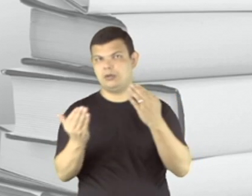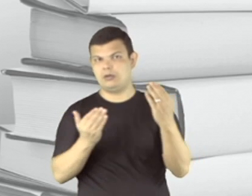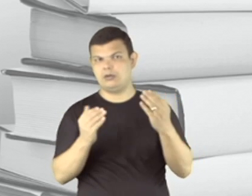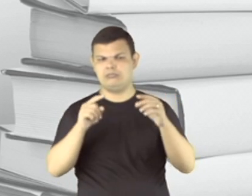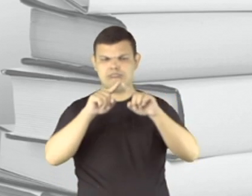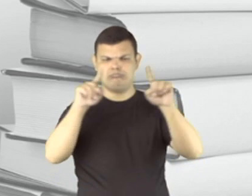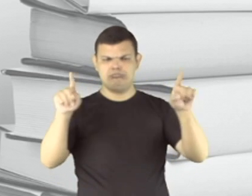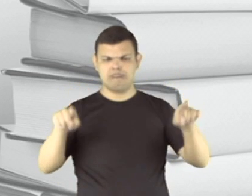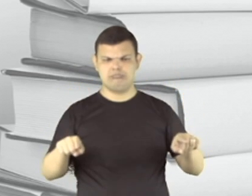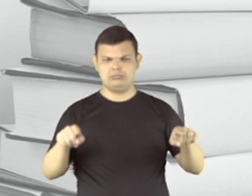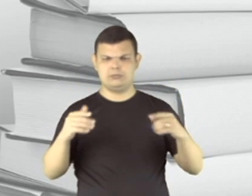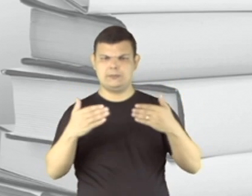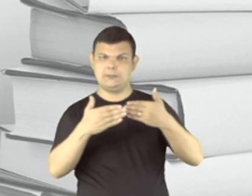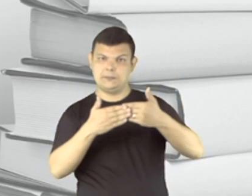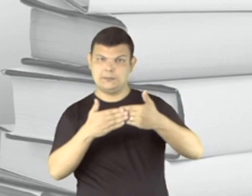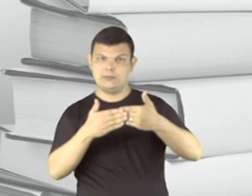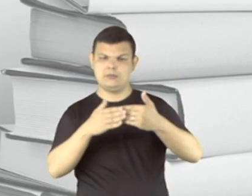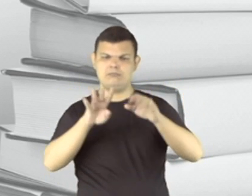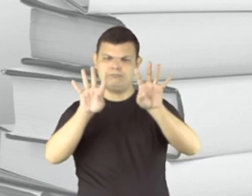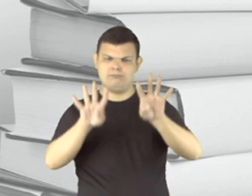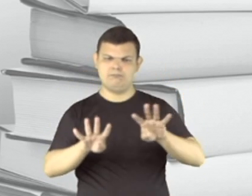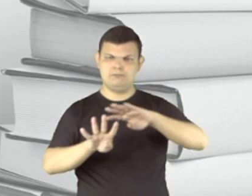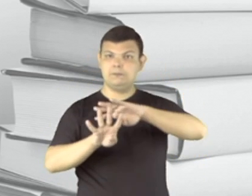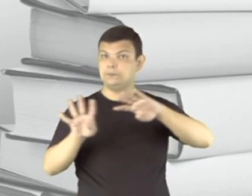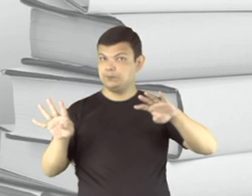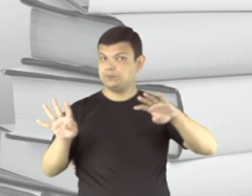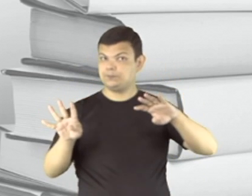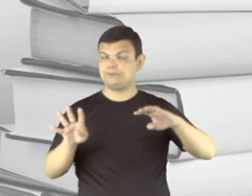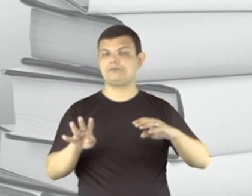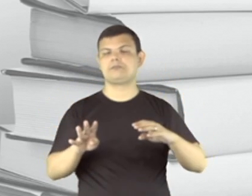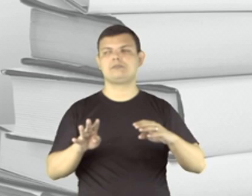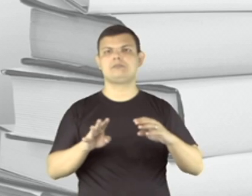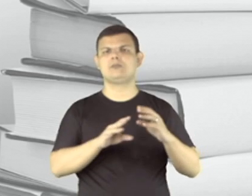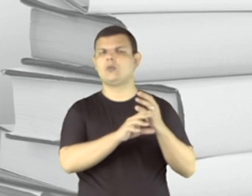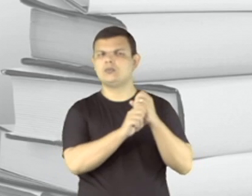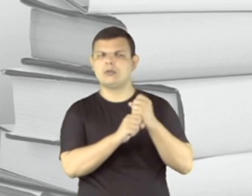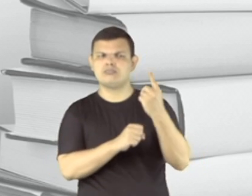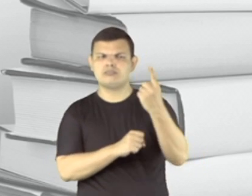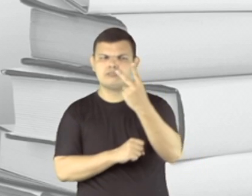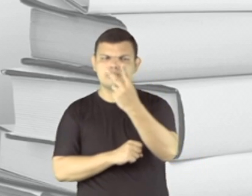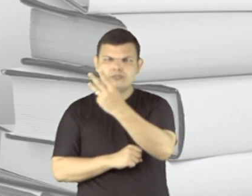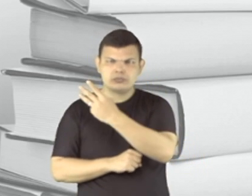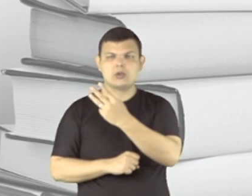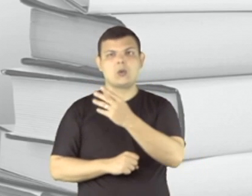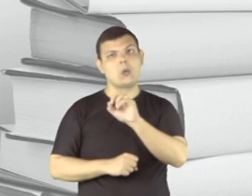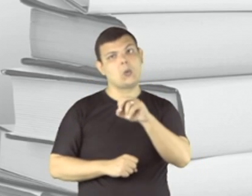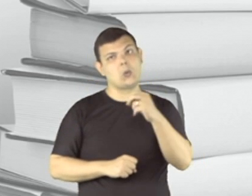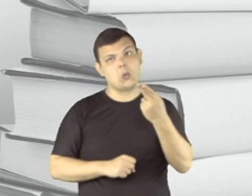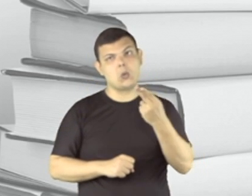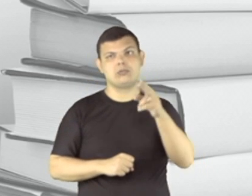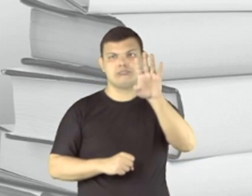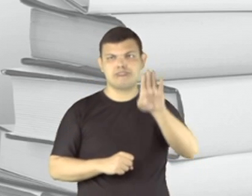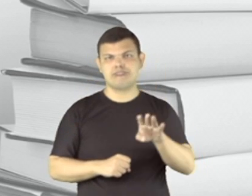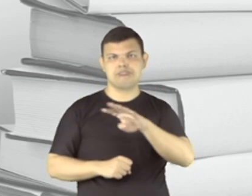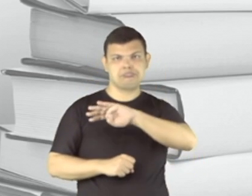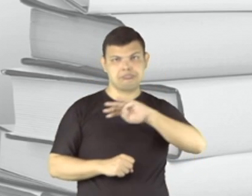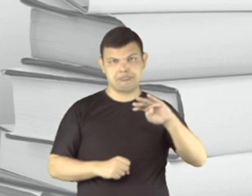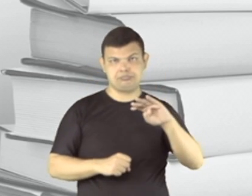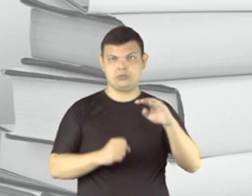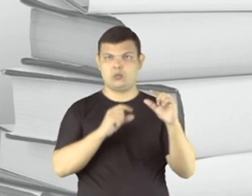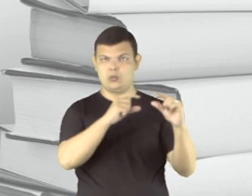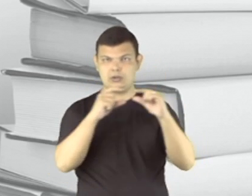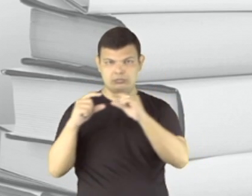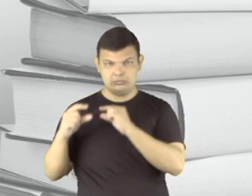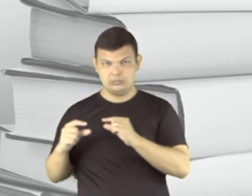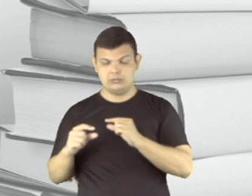de figuras planas desenhadas em malhas quadriculadas, pela contagem dos quadrinhos ou de metade com quadrinho, reconhecendo